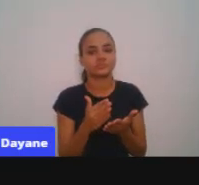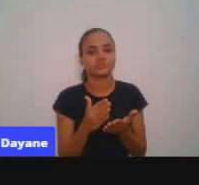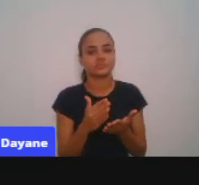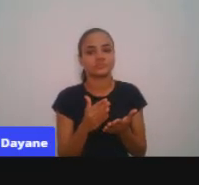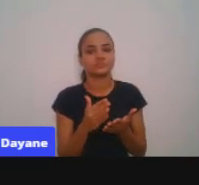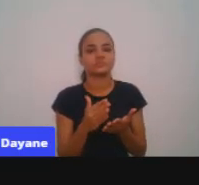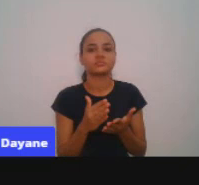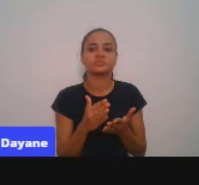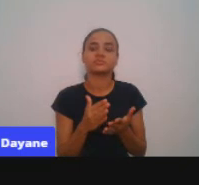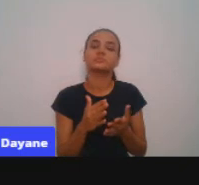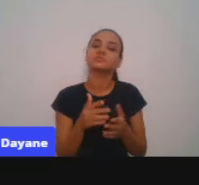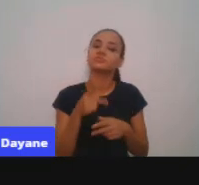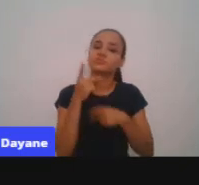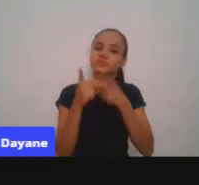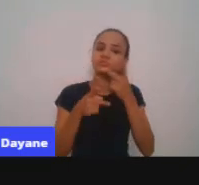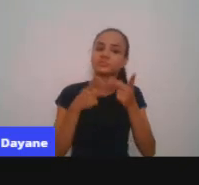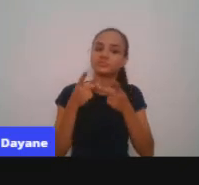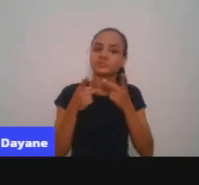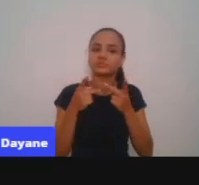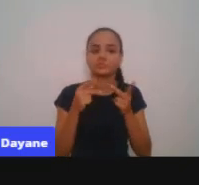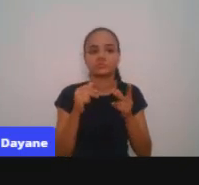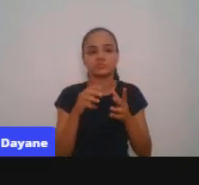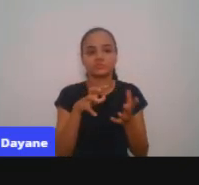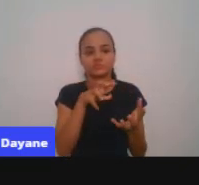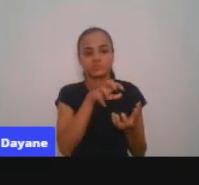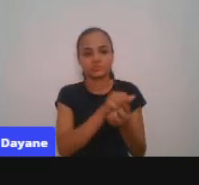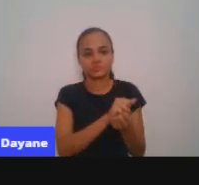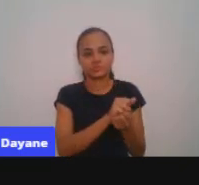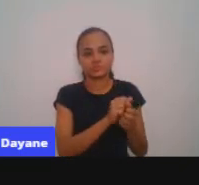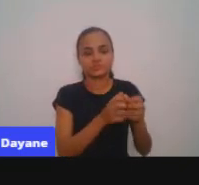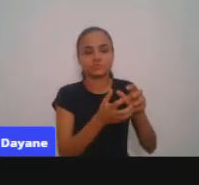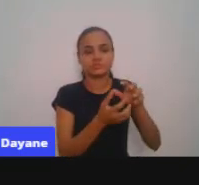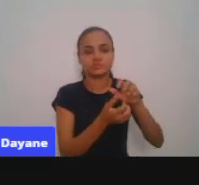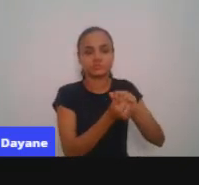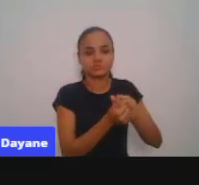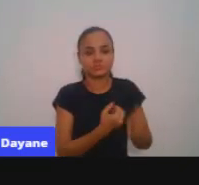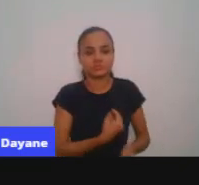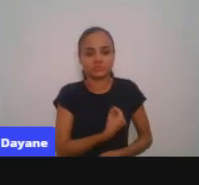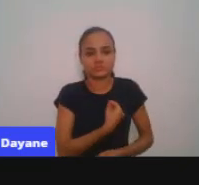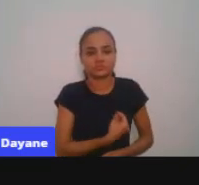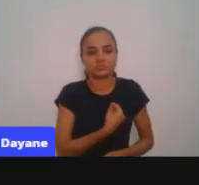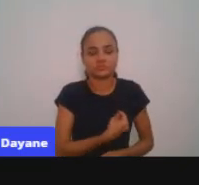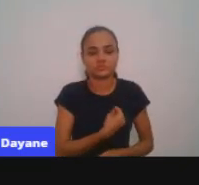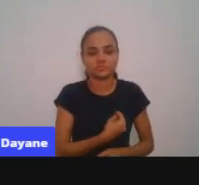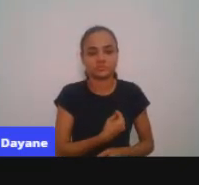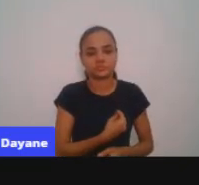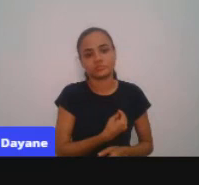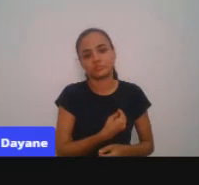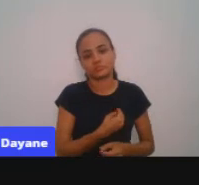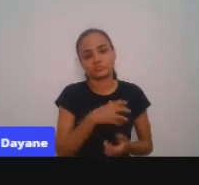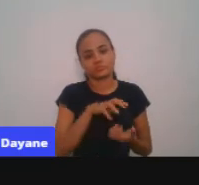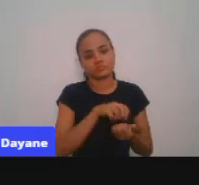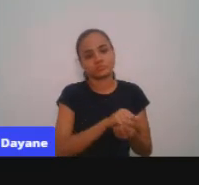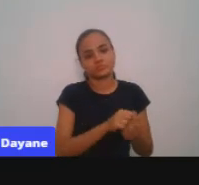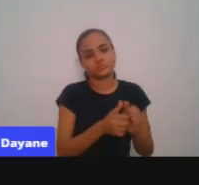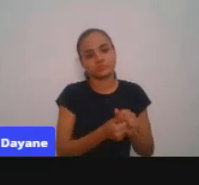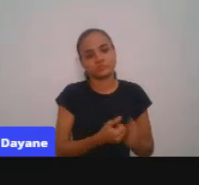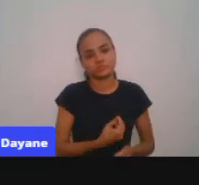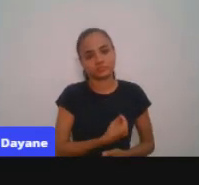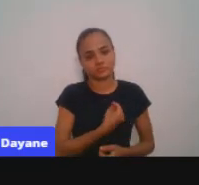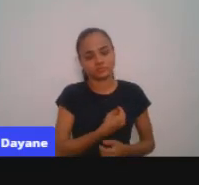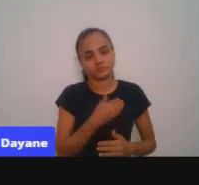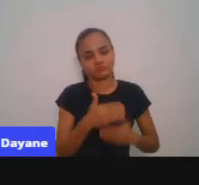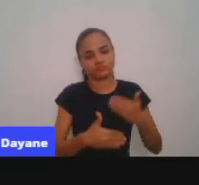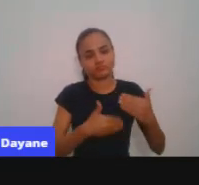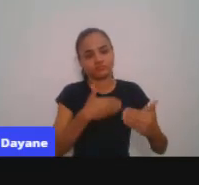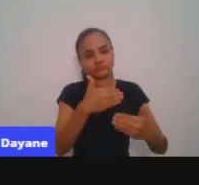viver precisa ser também uma arte de nos reinventar, de nos reviver, de fazer diferente o que a gente